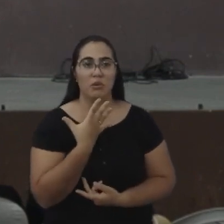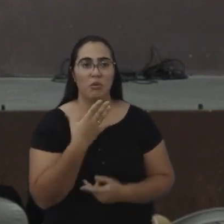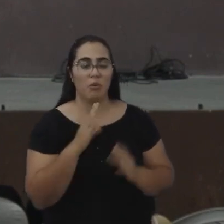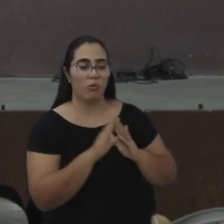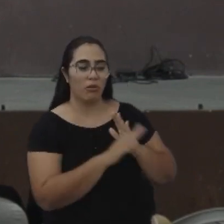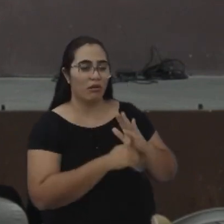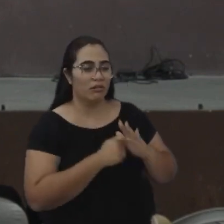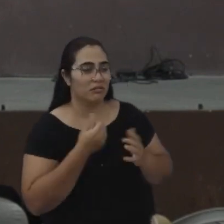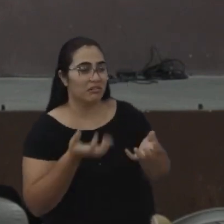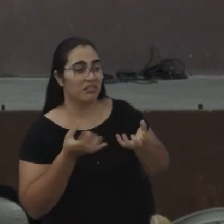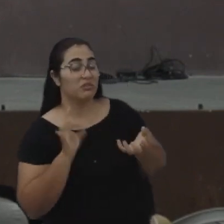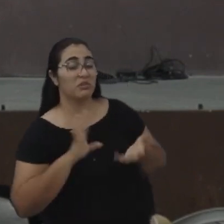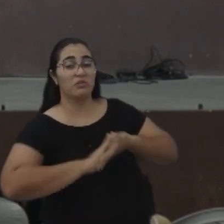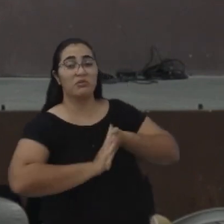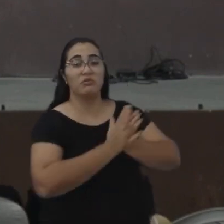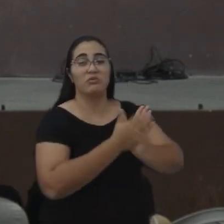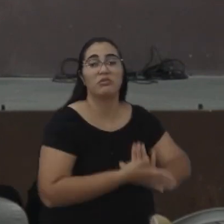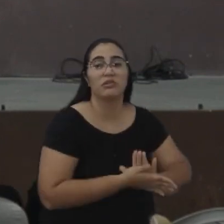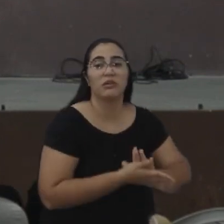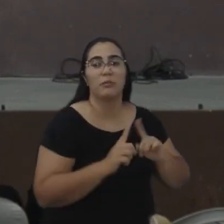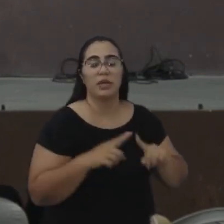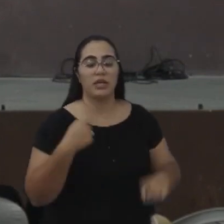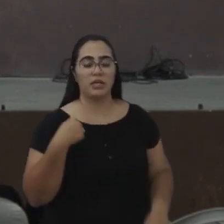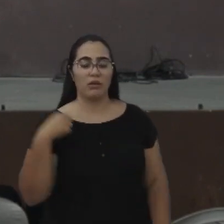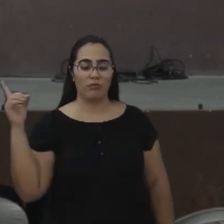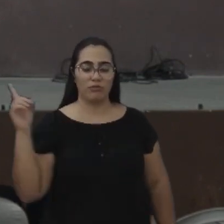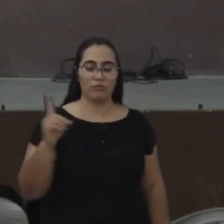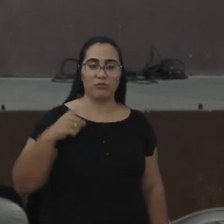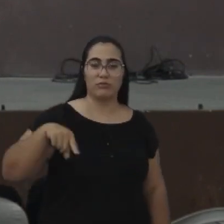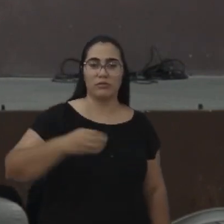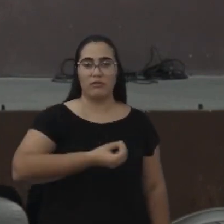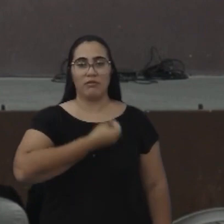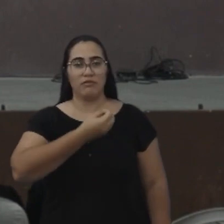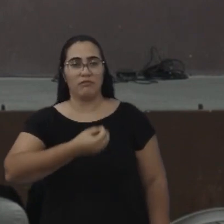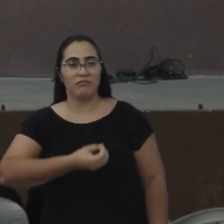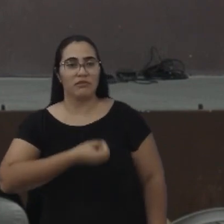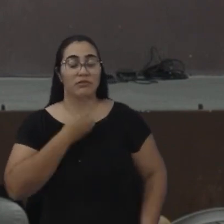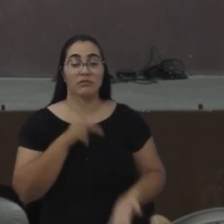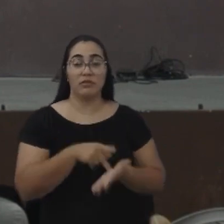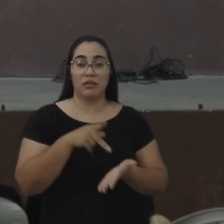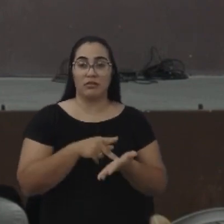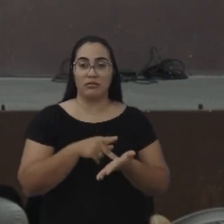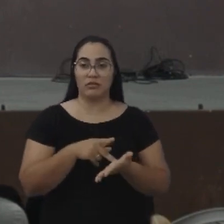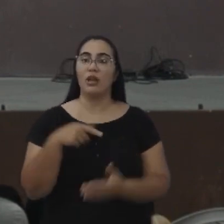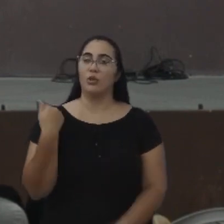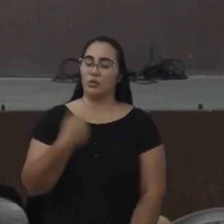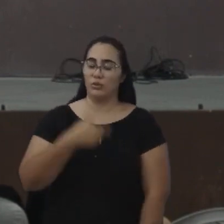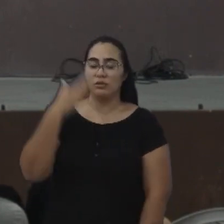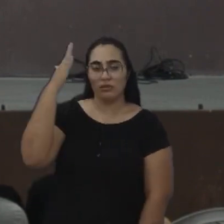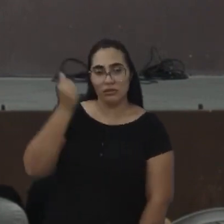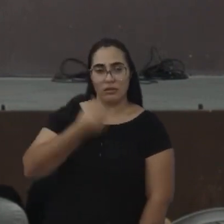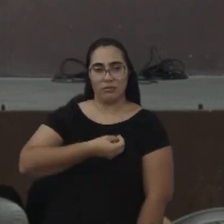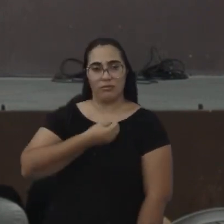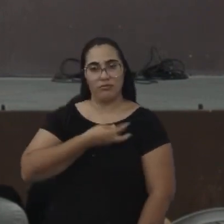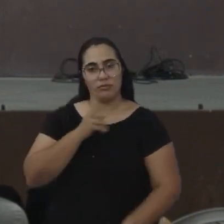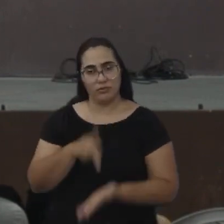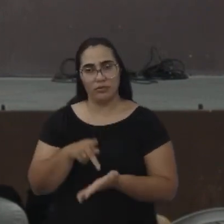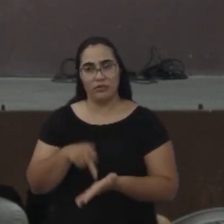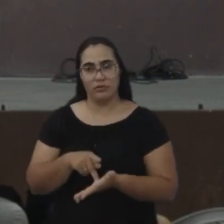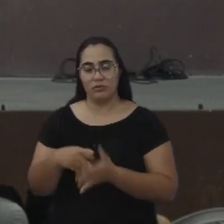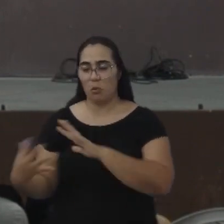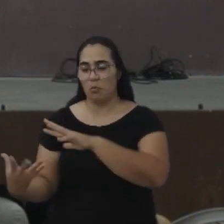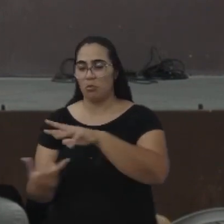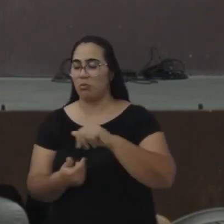matar e destruir. Eu vim para que tenham vida e tenham em abundância. Nós sabemos o que é viver. O mundo